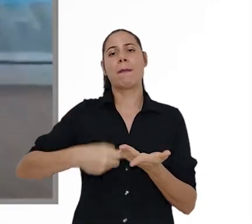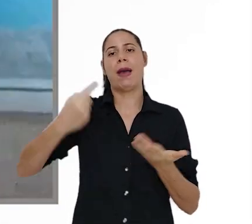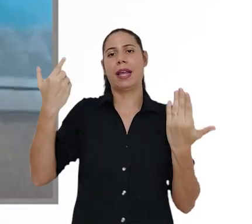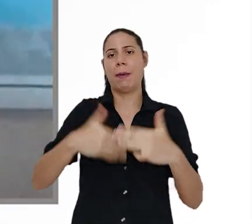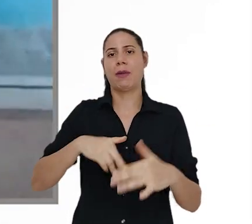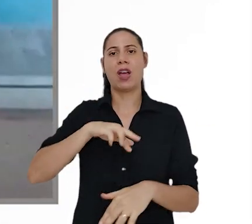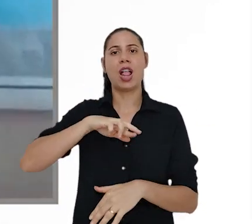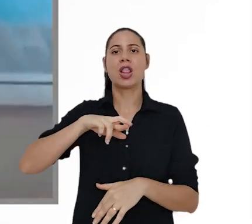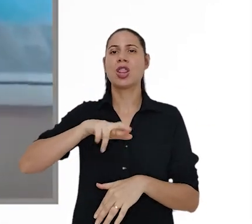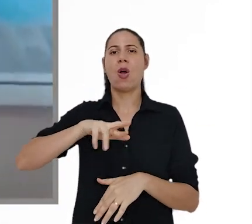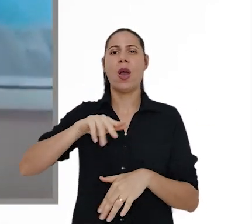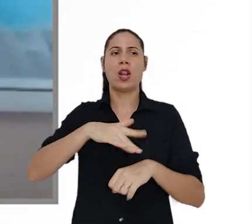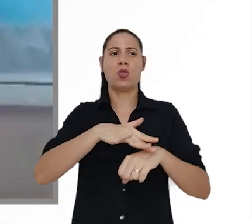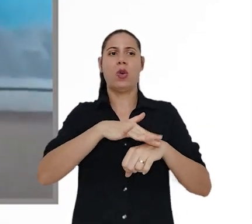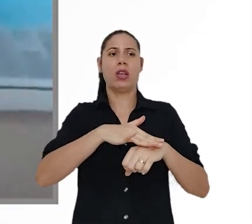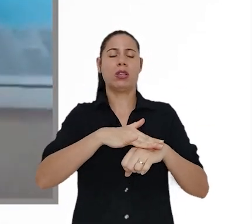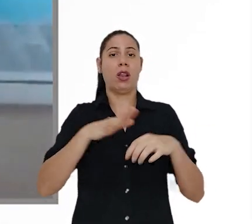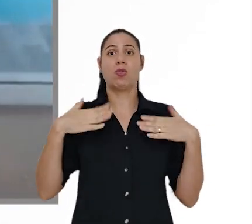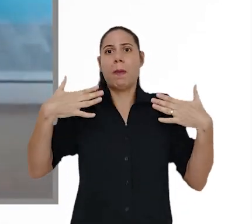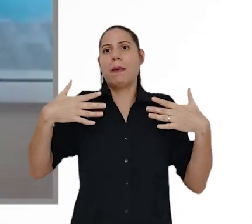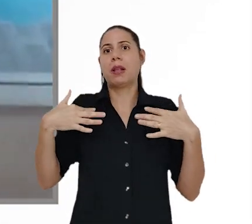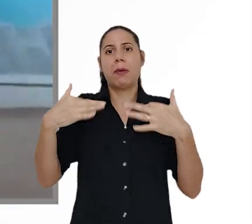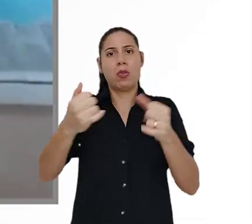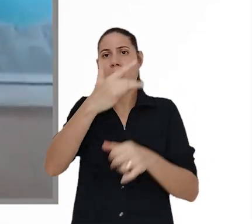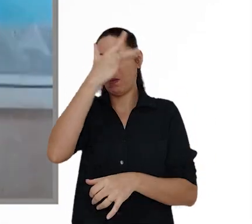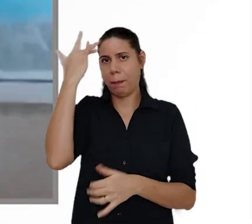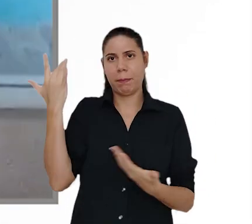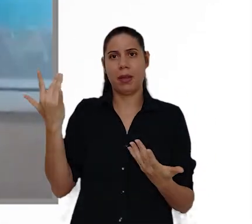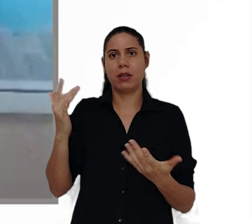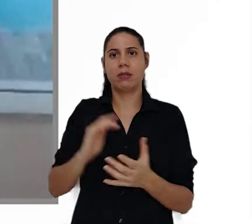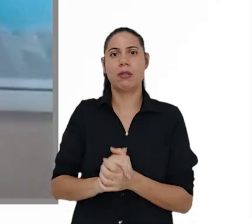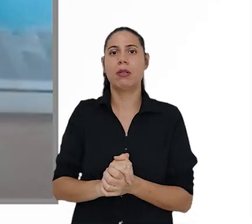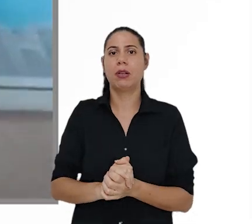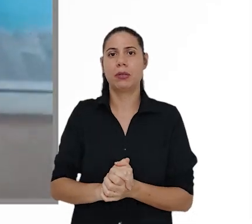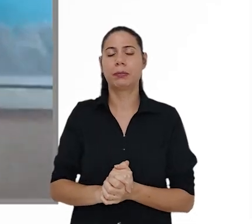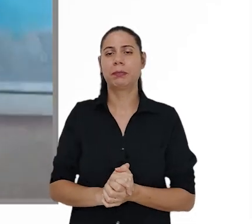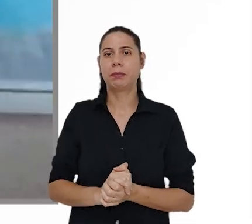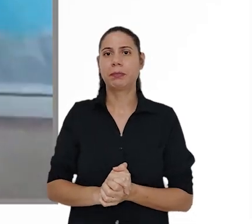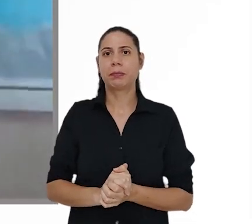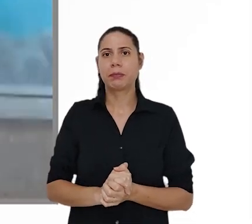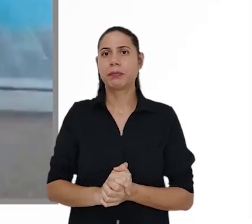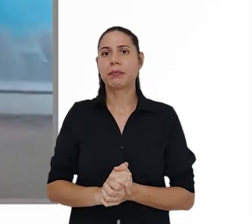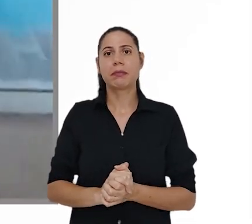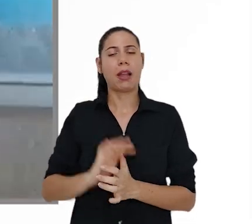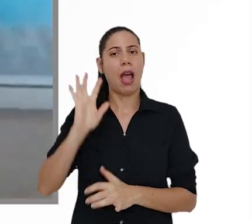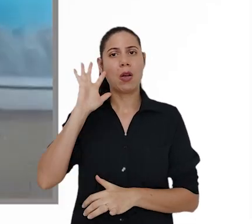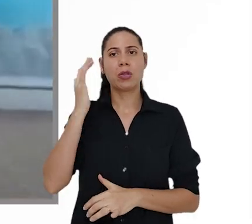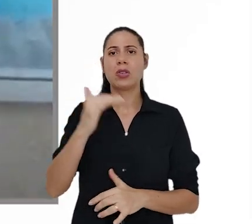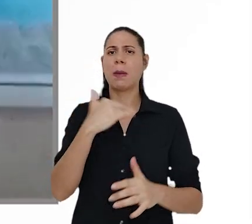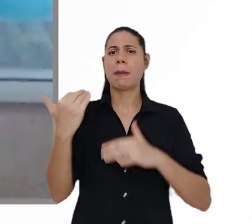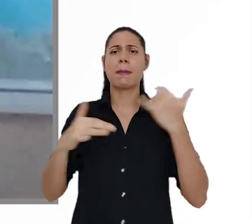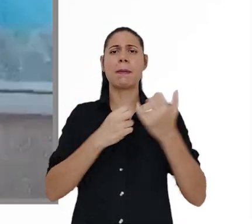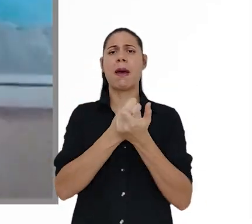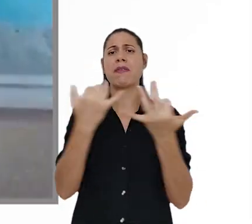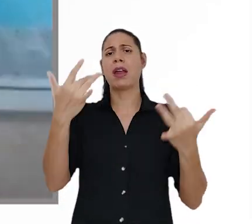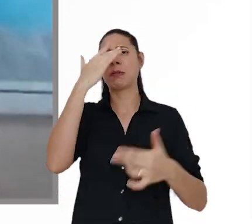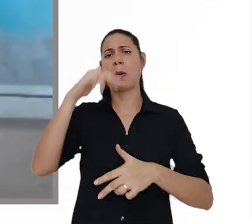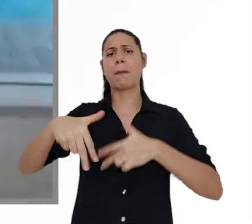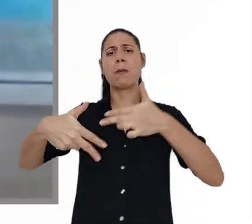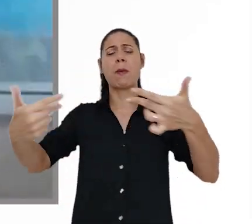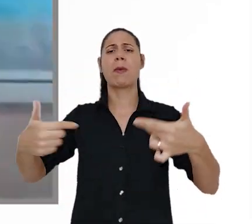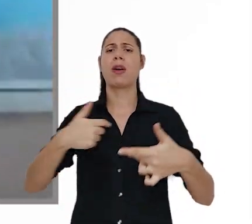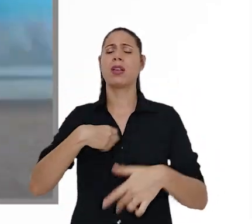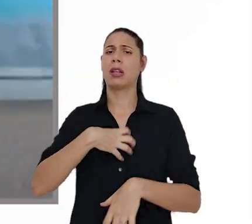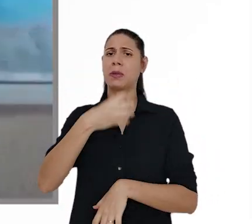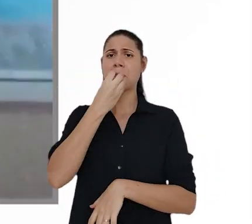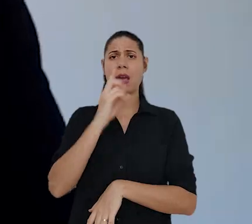depois. Não era uma doença comum qualquer, era algo de surpresa para todo mundo. Era o mundo inteiro acometido dessa fatalidade que matou tantas